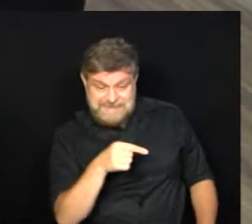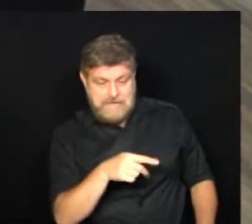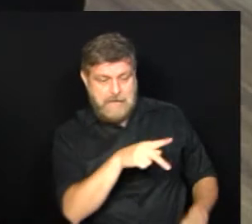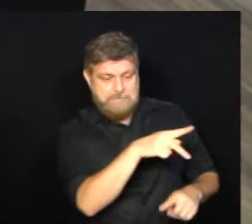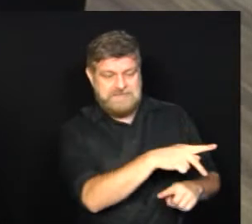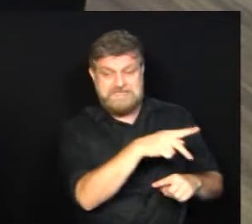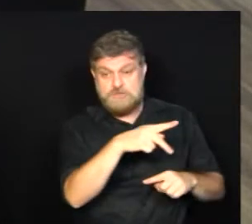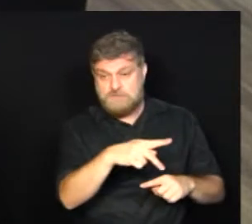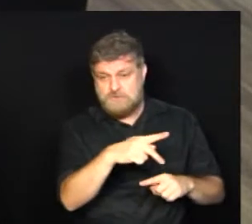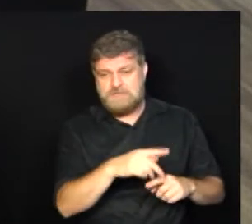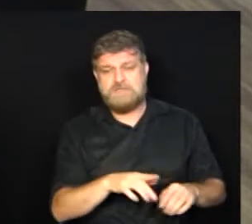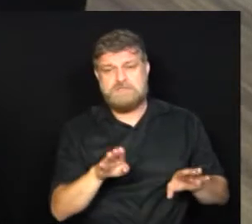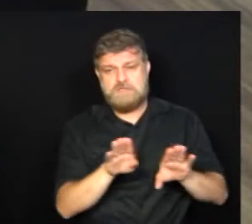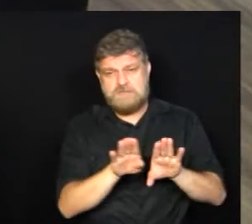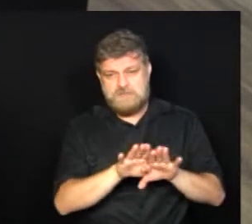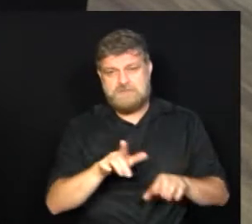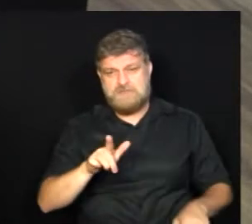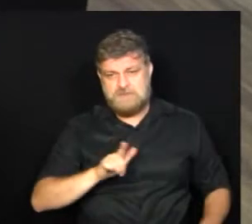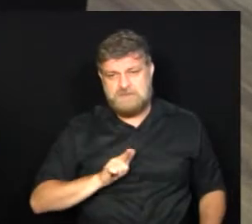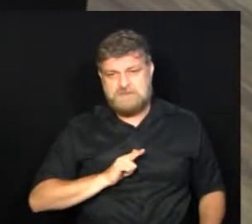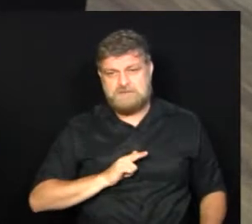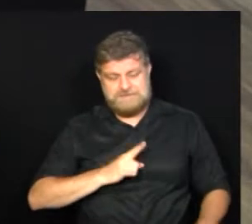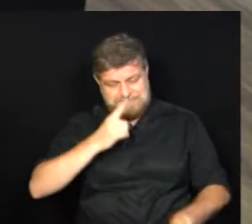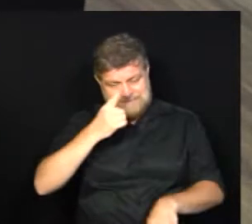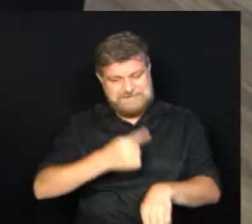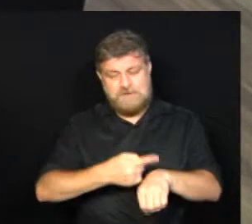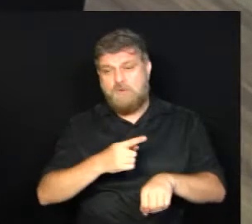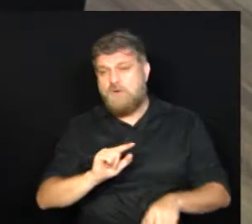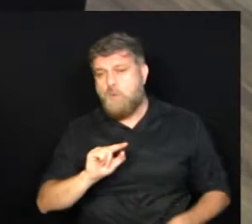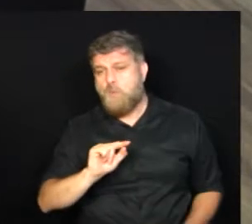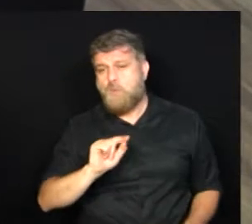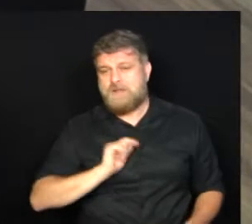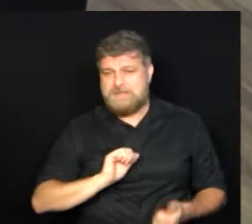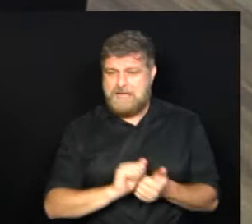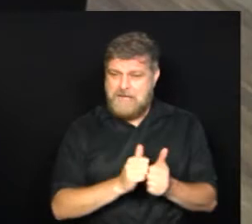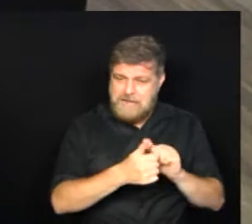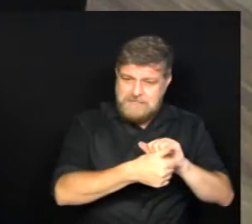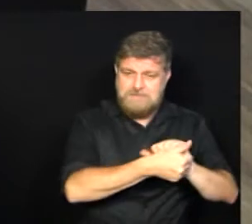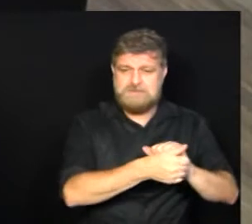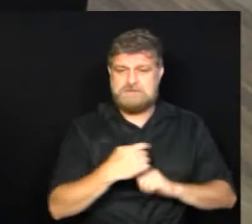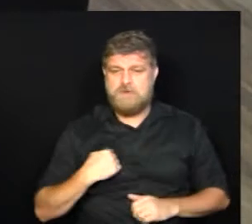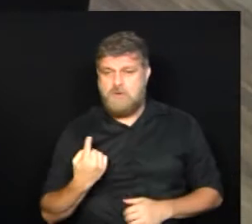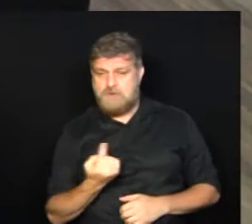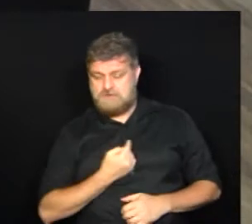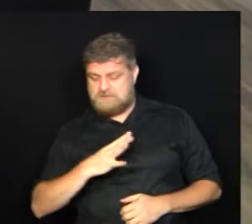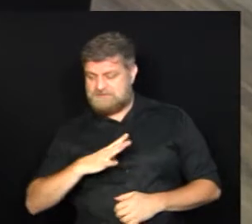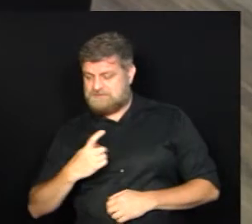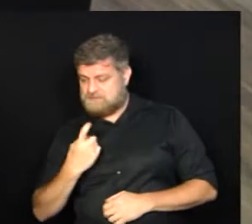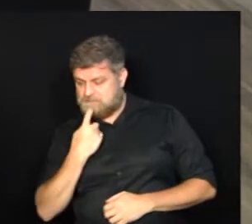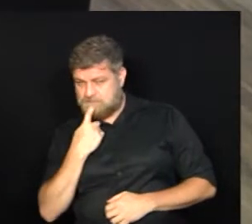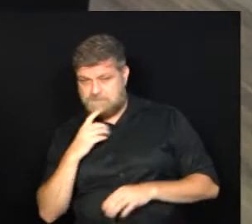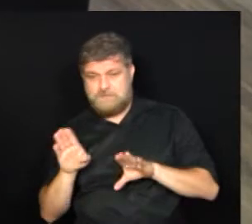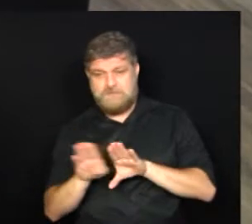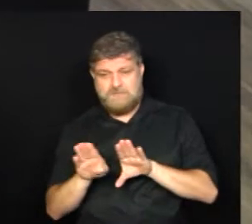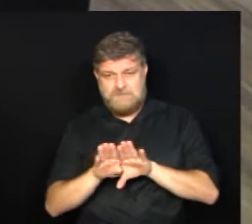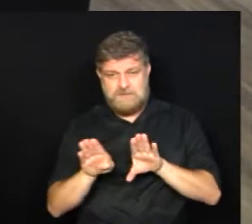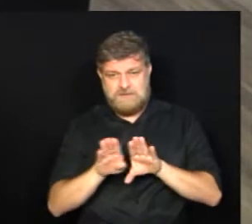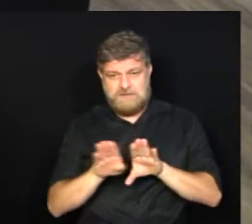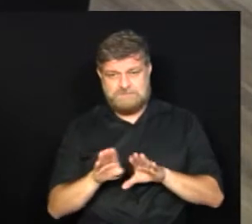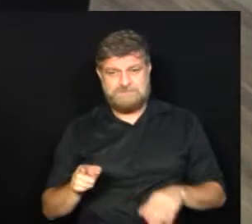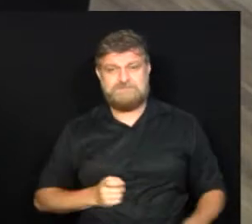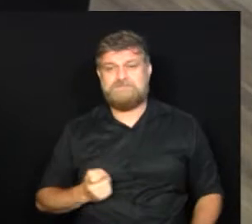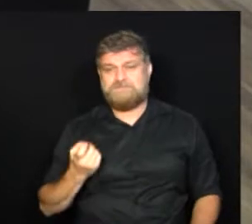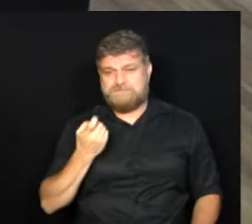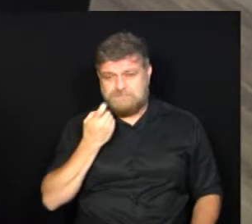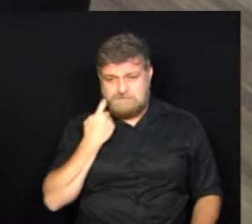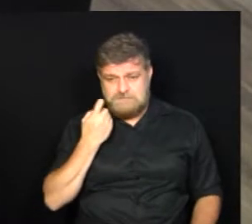é preciso aí ter agora, nesse momento, essa adequação. E nós, aqui em Campinas, inclusive na mesma